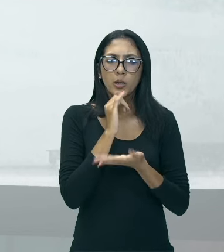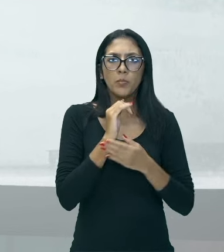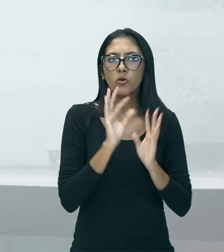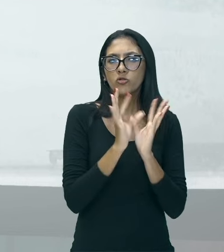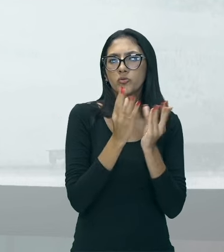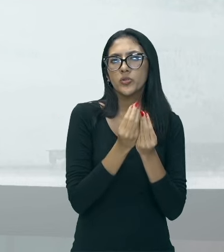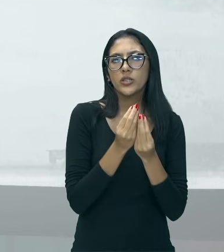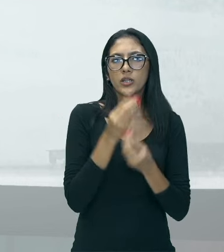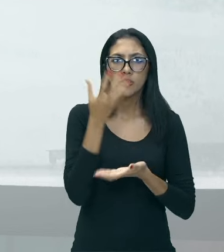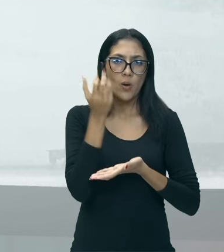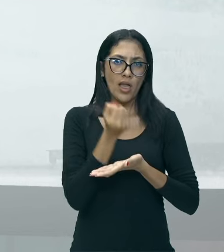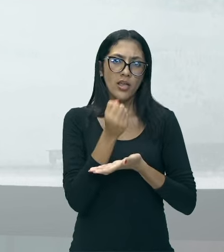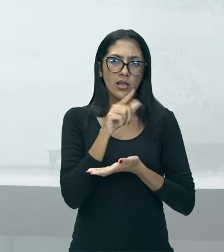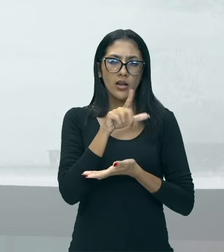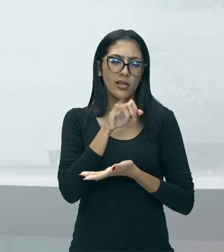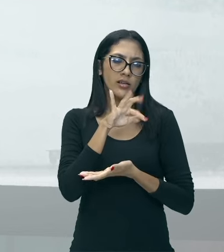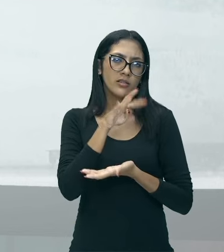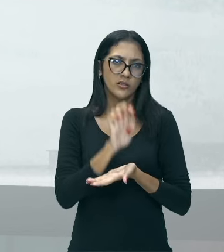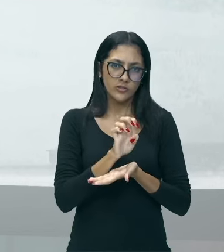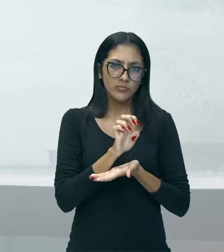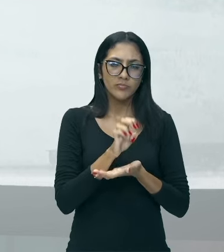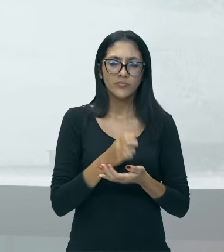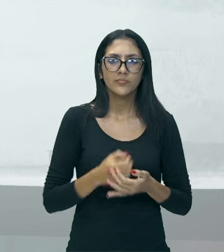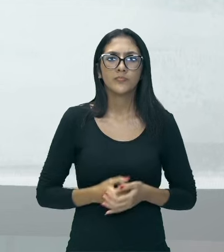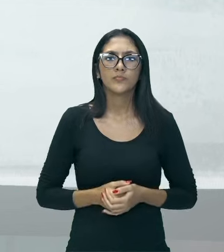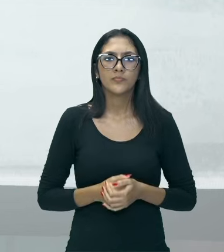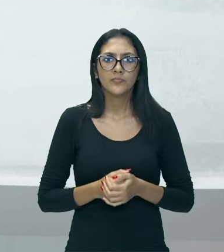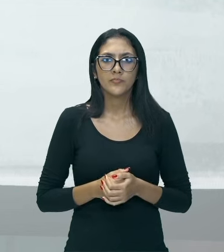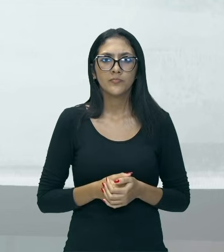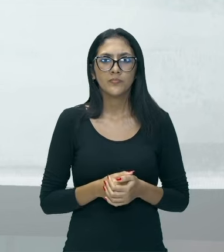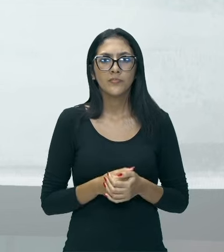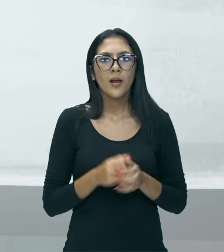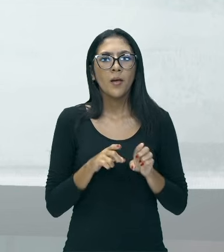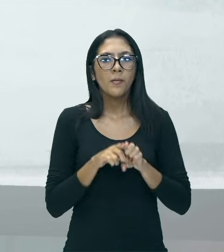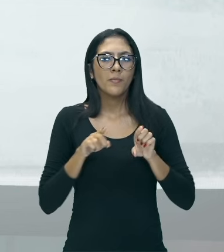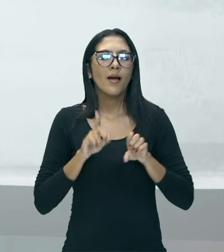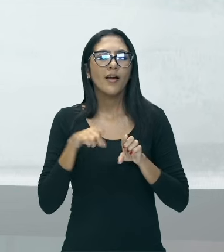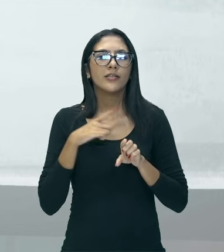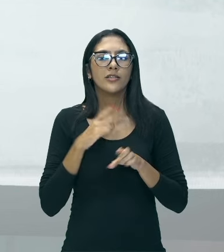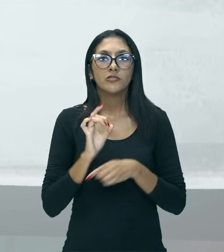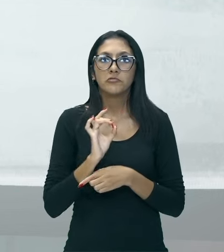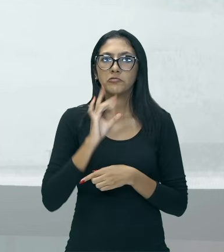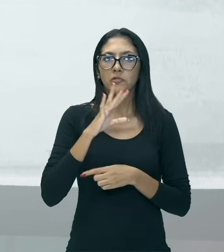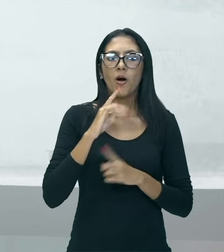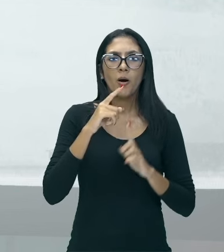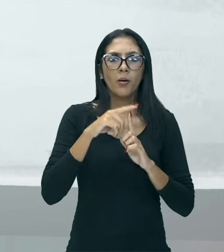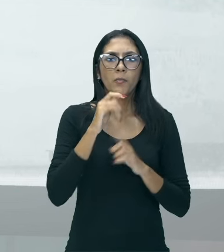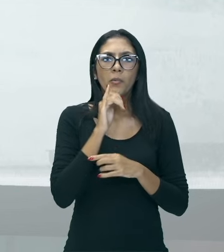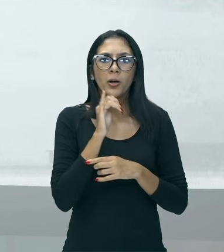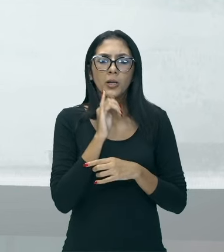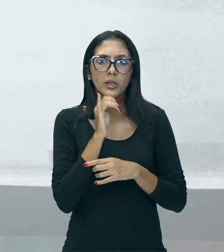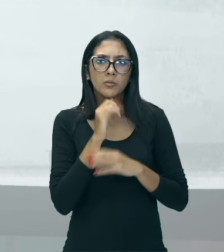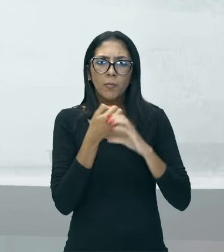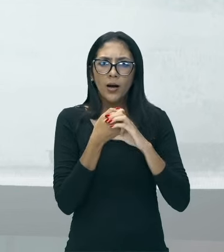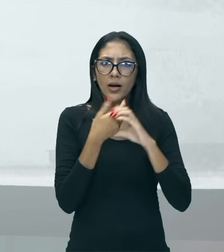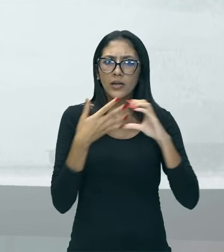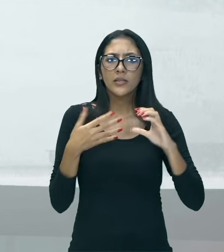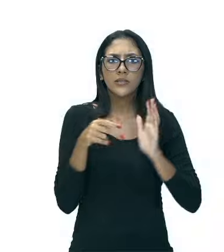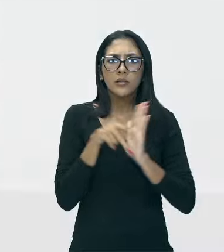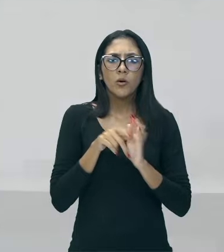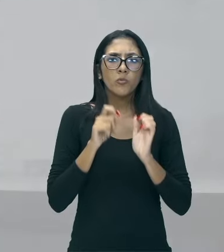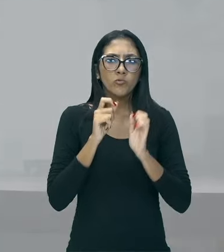feixe luminoso, ele deixará um rastro somente no copo de leite. Quer ver? Observem novamente,